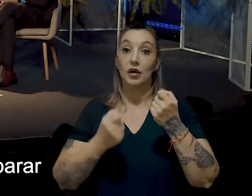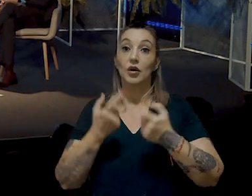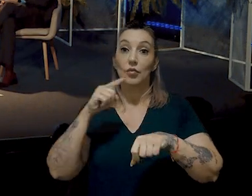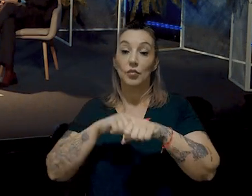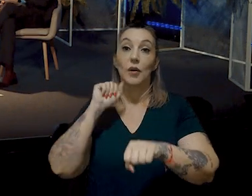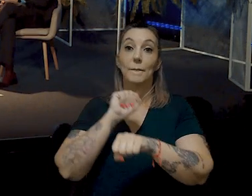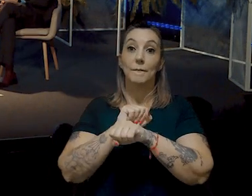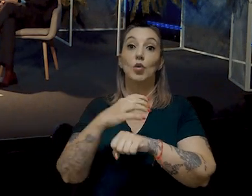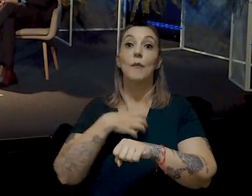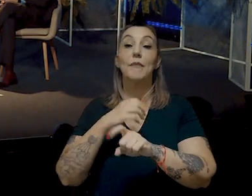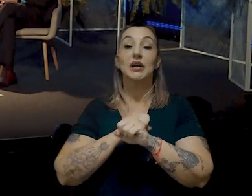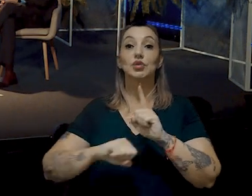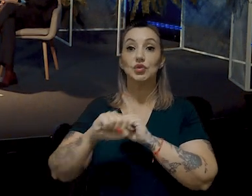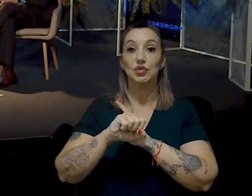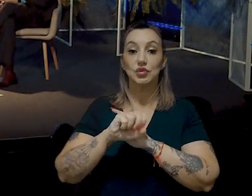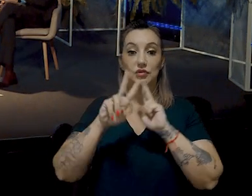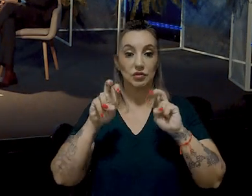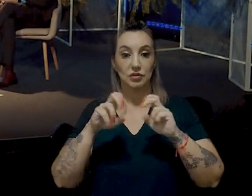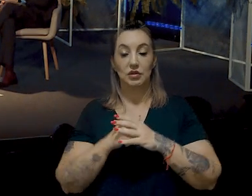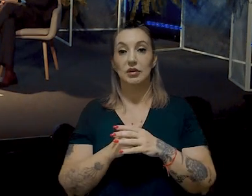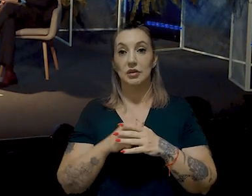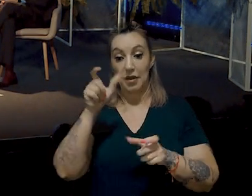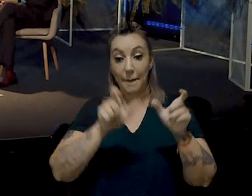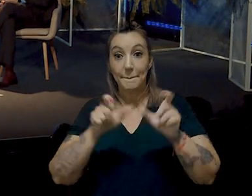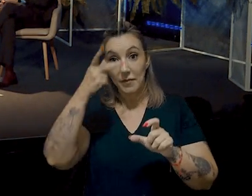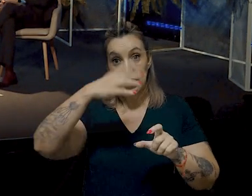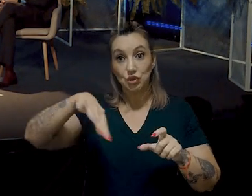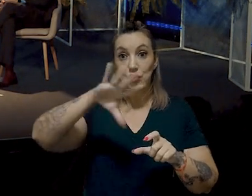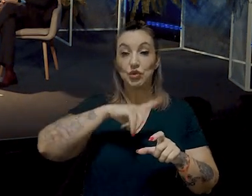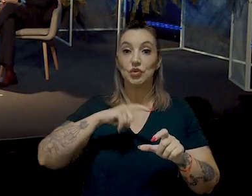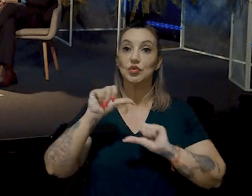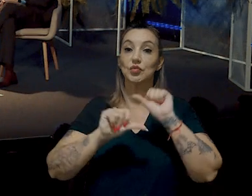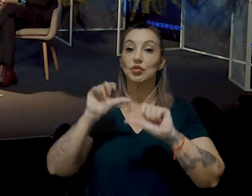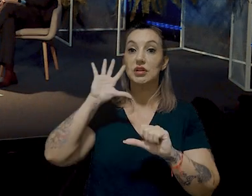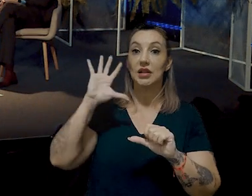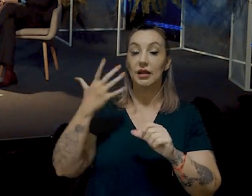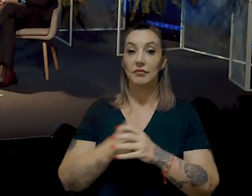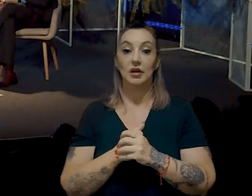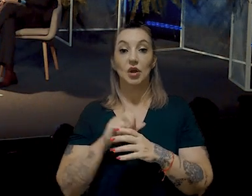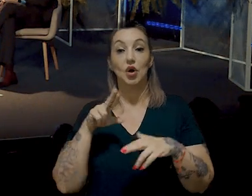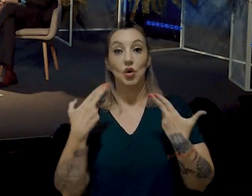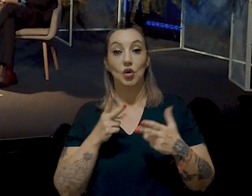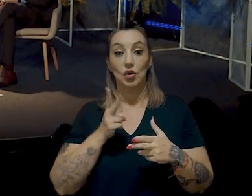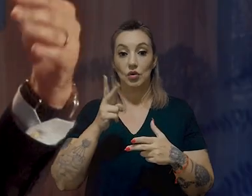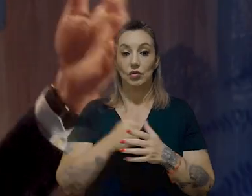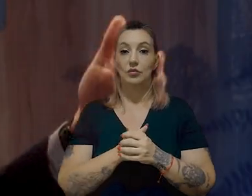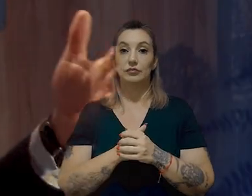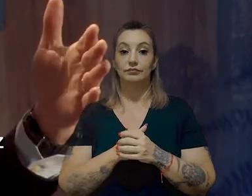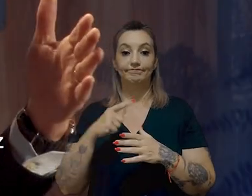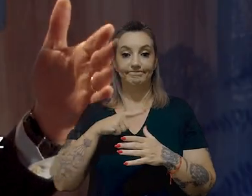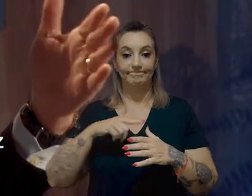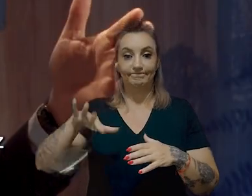ter que parar né Qual o impacto social sobre ah essas pessoas do das mudanças climáticas né ou a gente vai